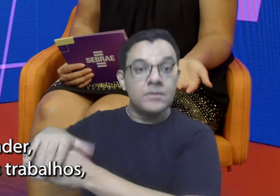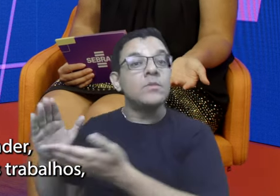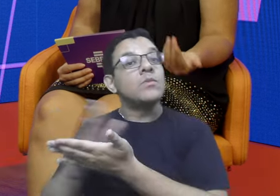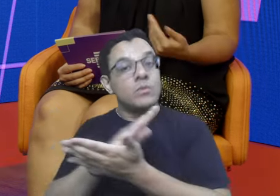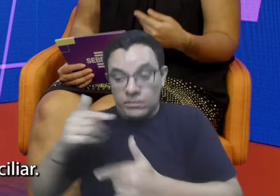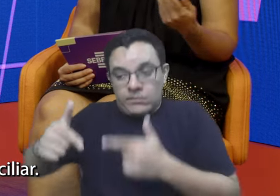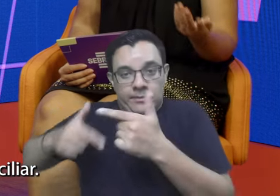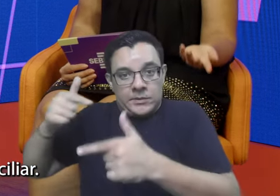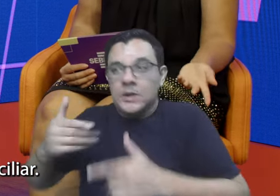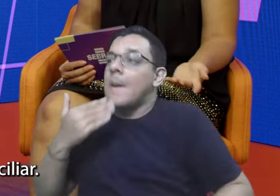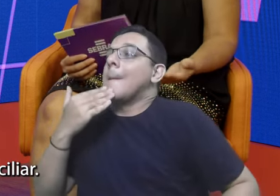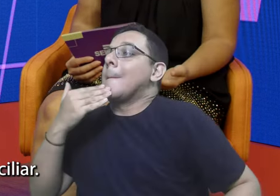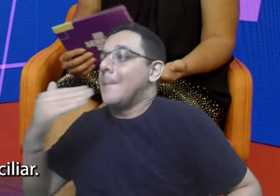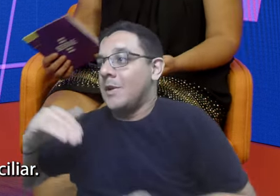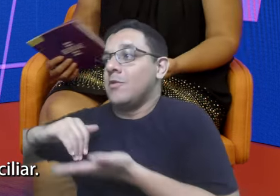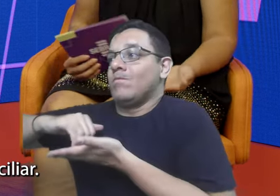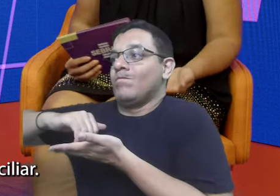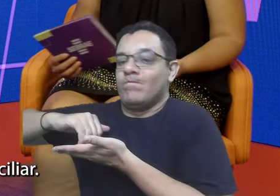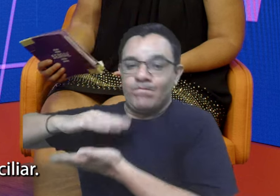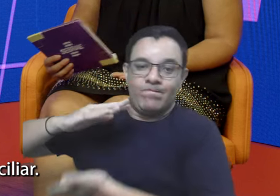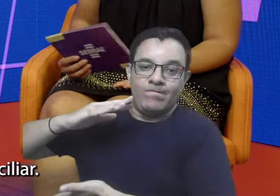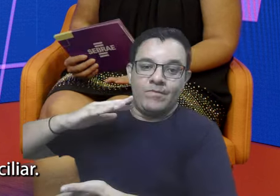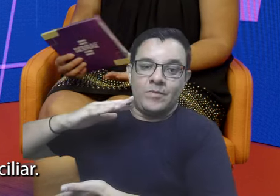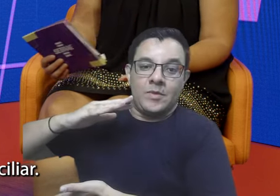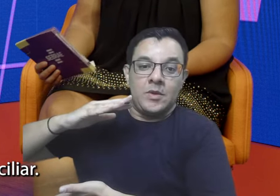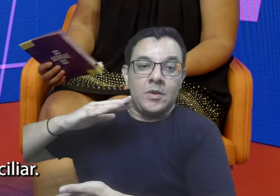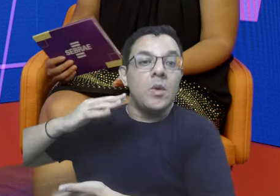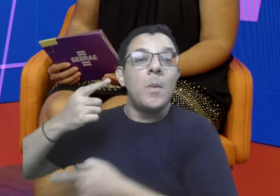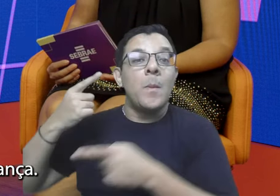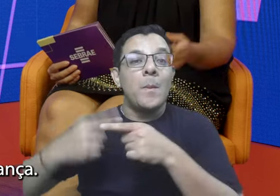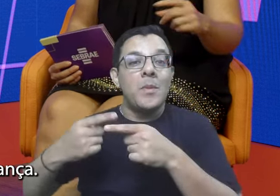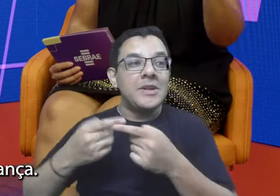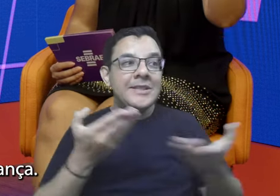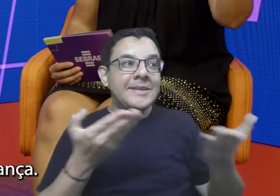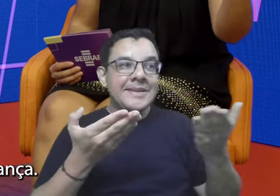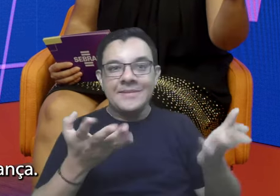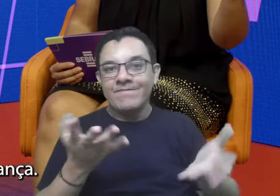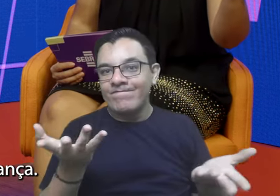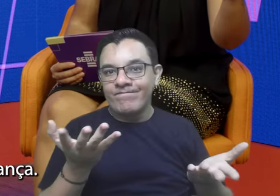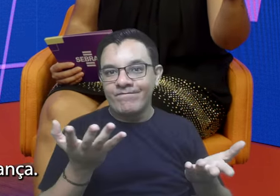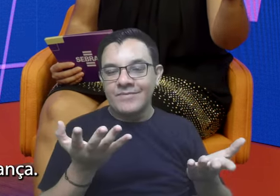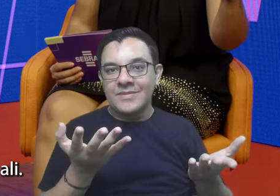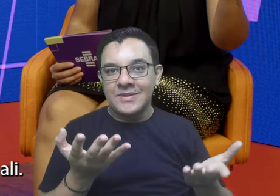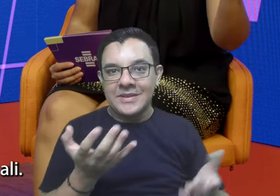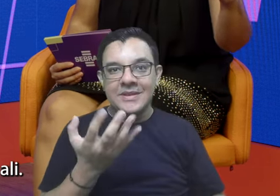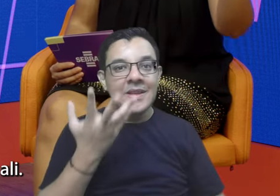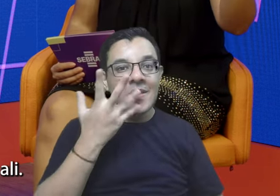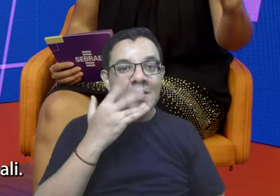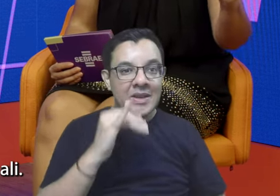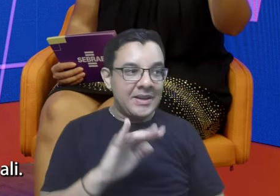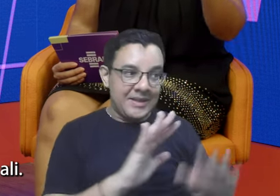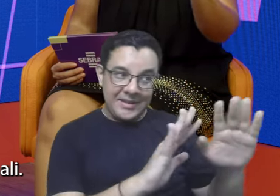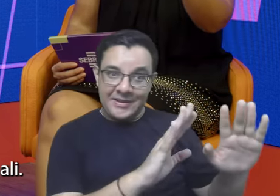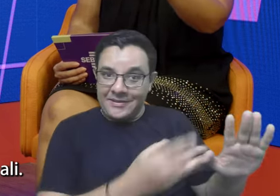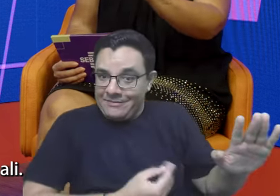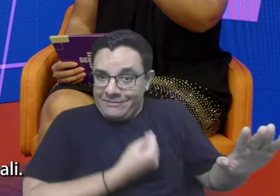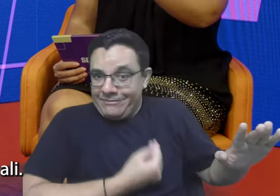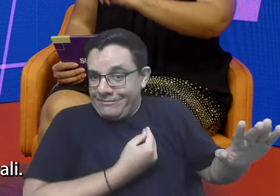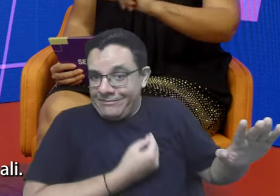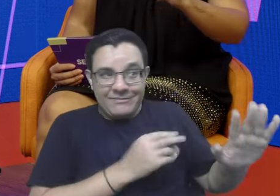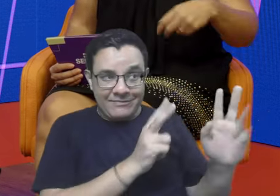trabalhos então pediram demissão porque não conseguiram conciliar porque você não desliga a criança né então a criança ela fica